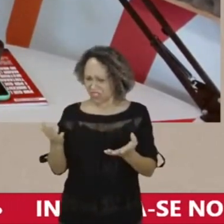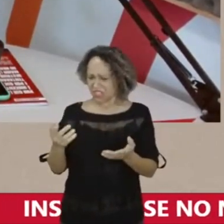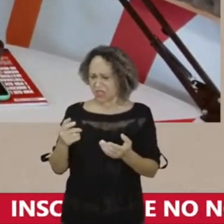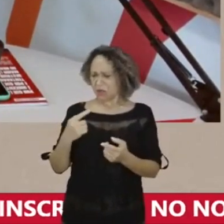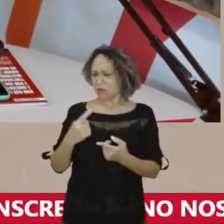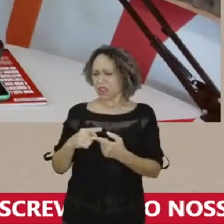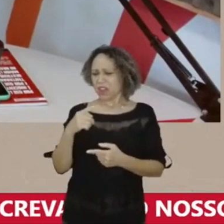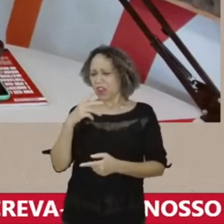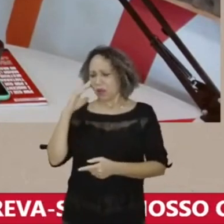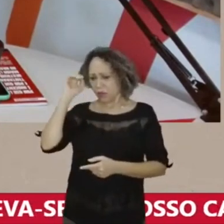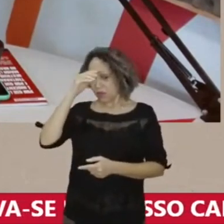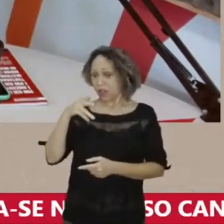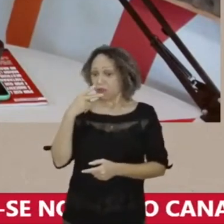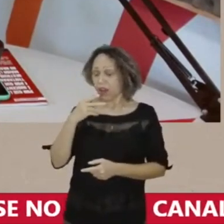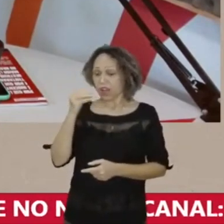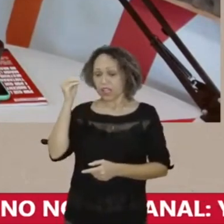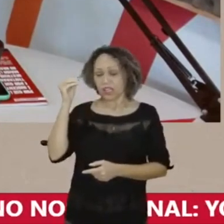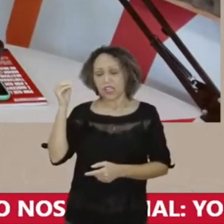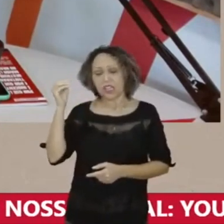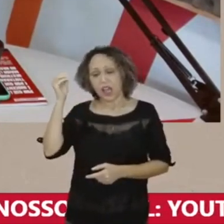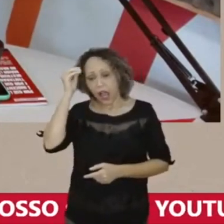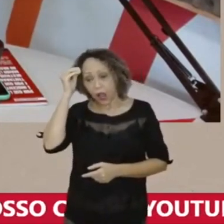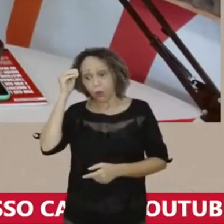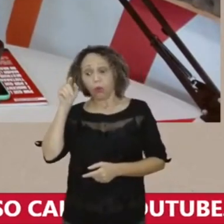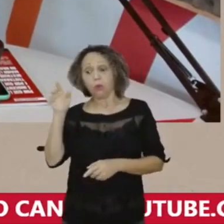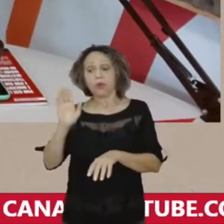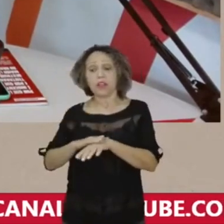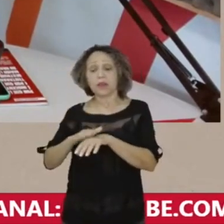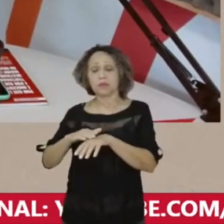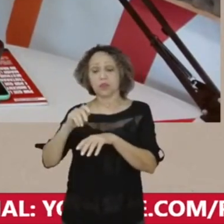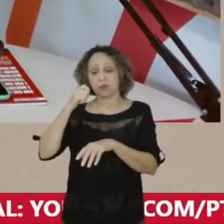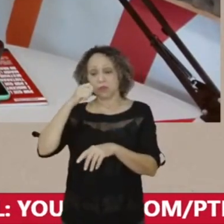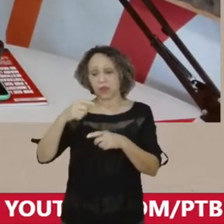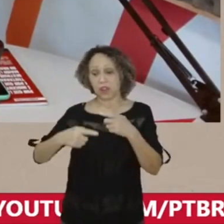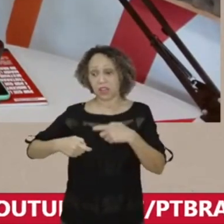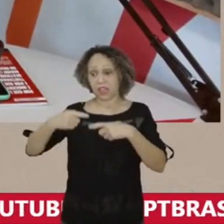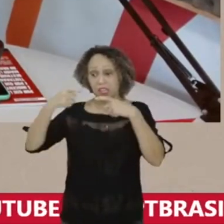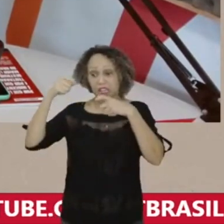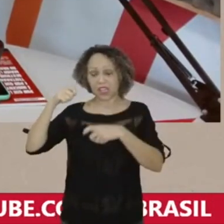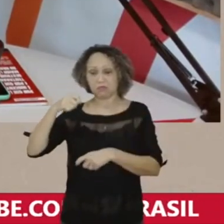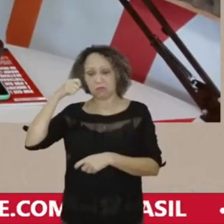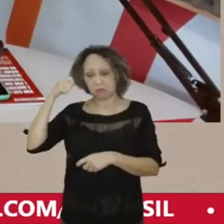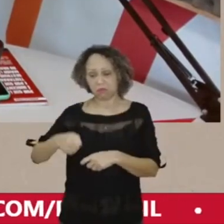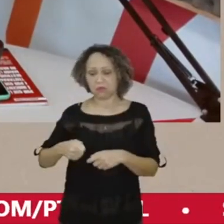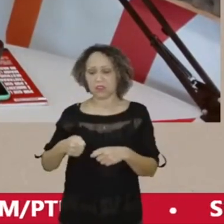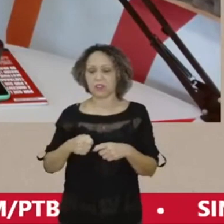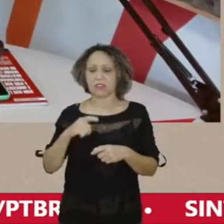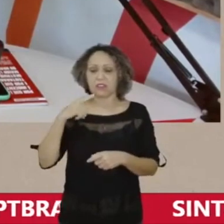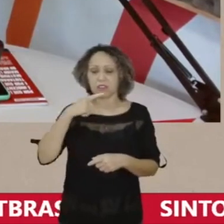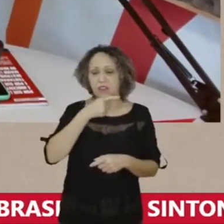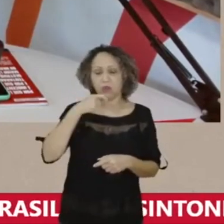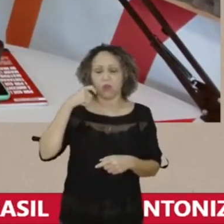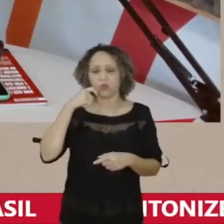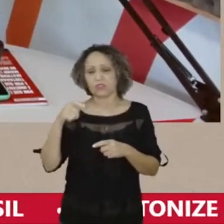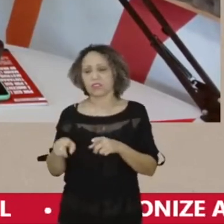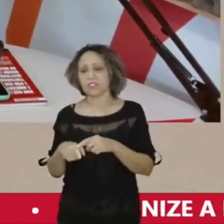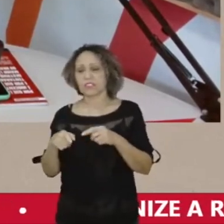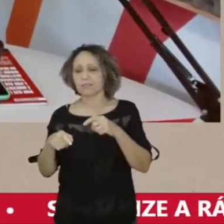PT mantinham essas altas sob controle, mesmo em cenários em que o petróleo custava até mais caro do que está custando